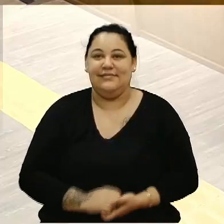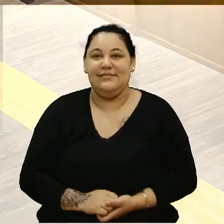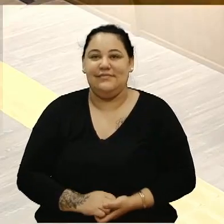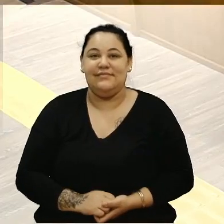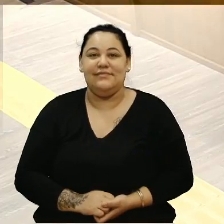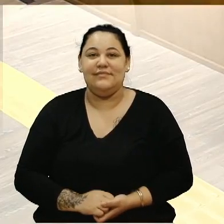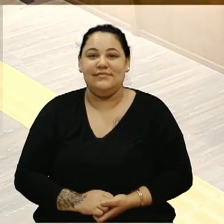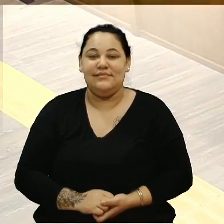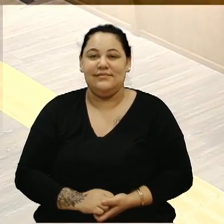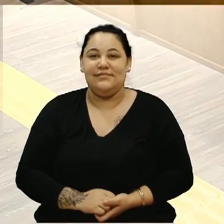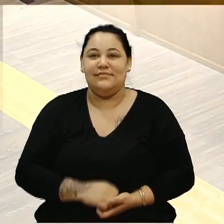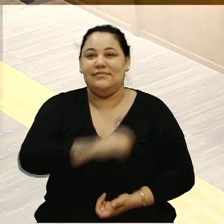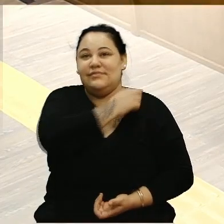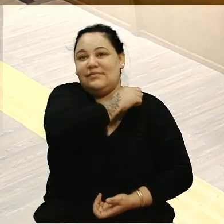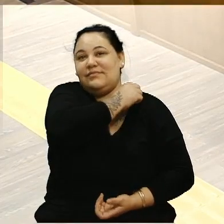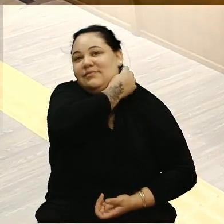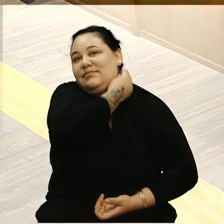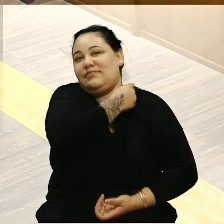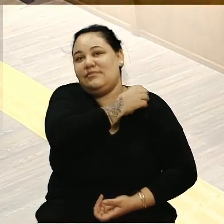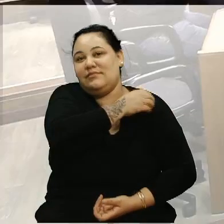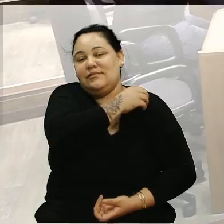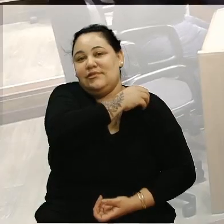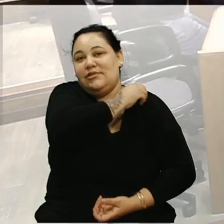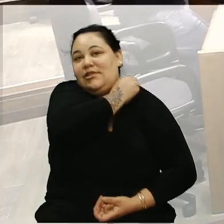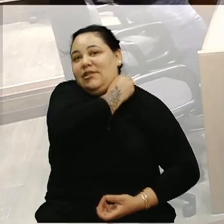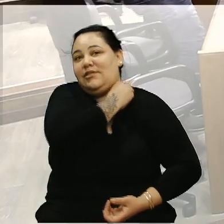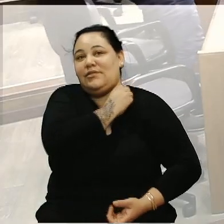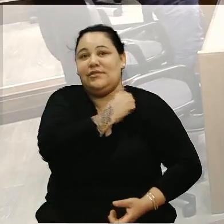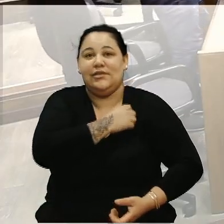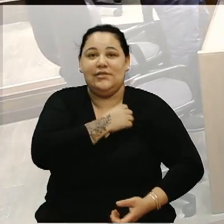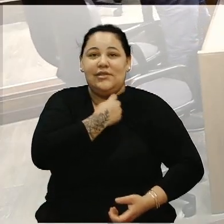Nato, vereador Lucas Carenhato, com a palavra.